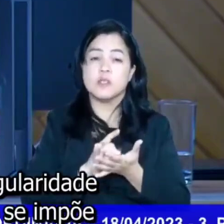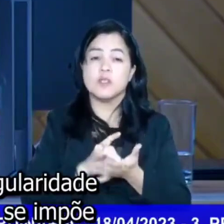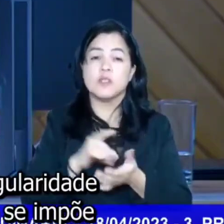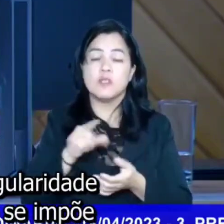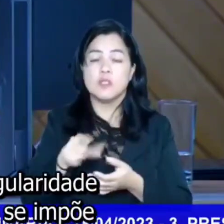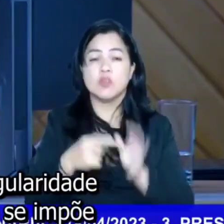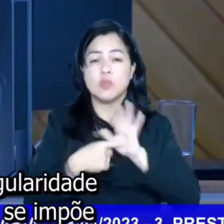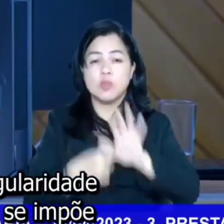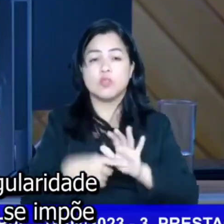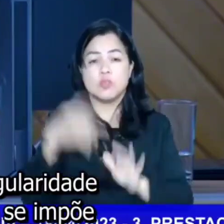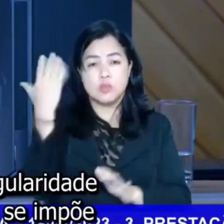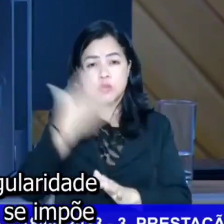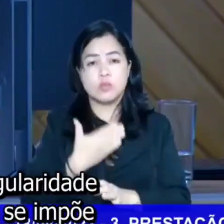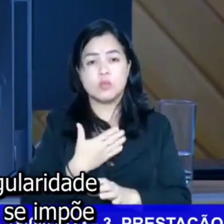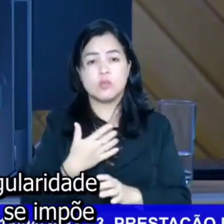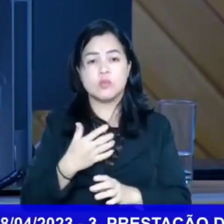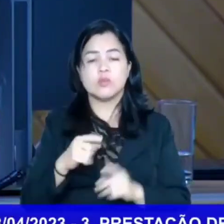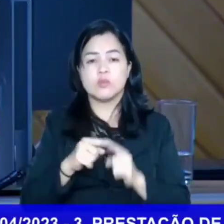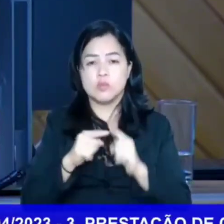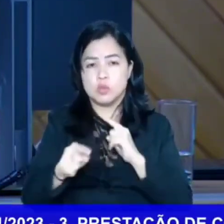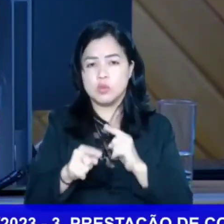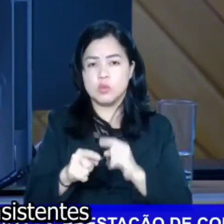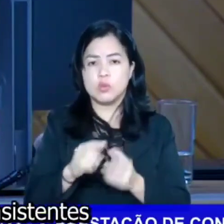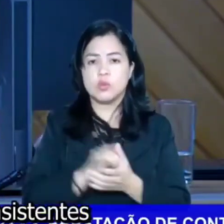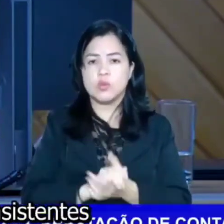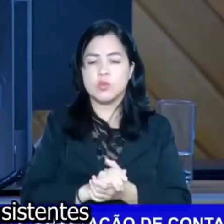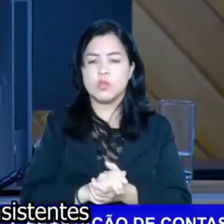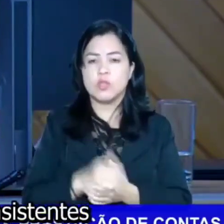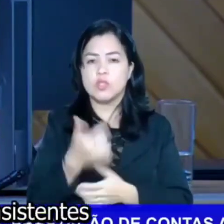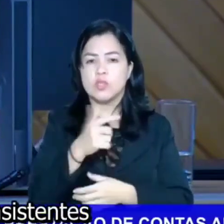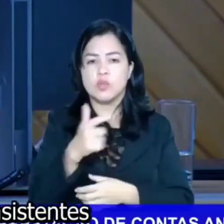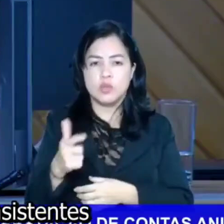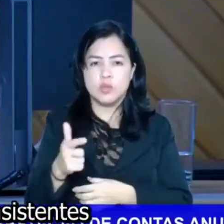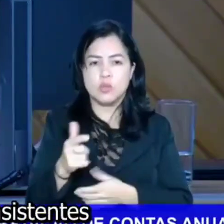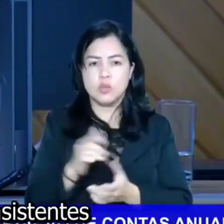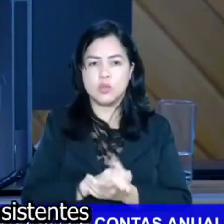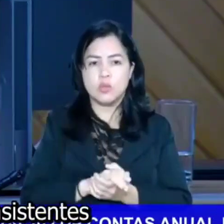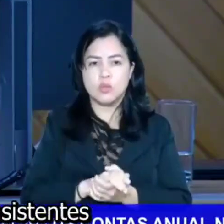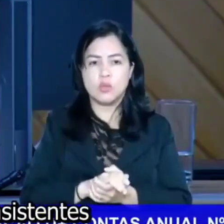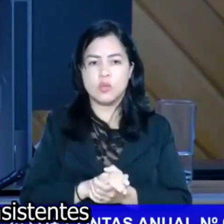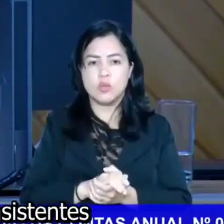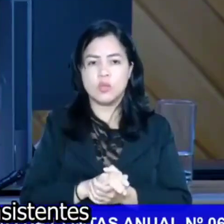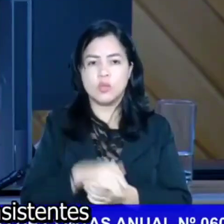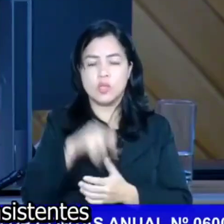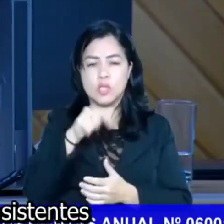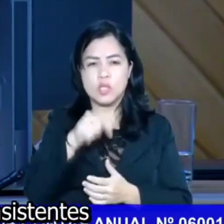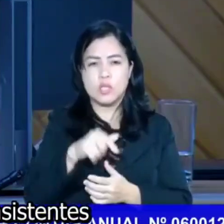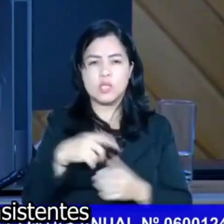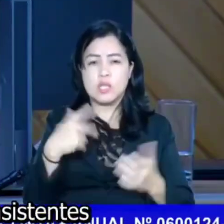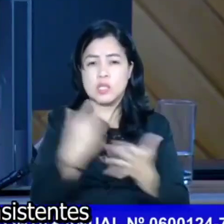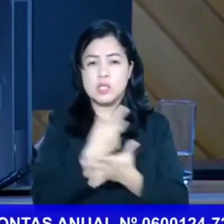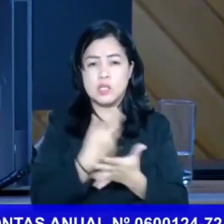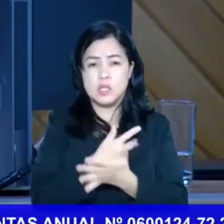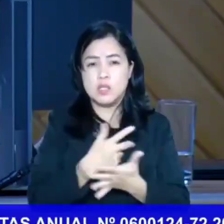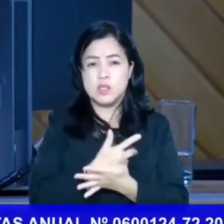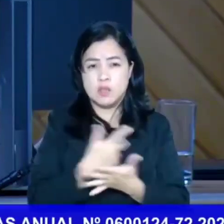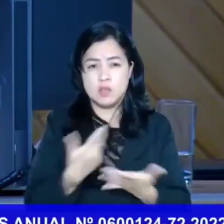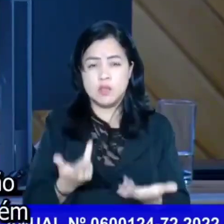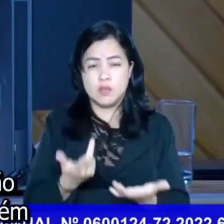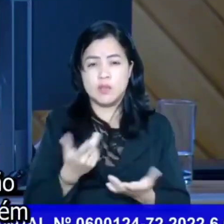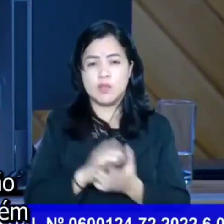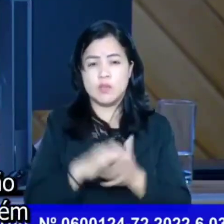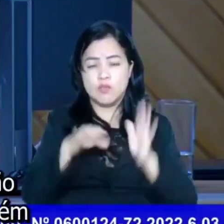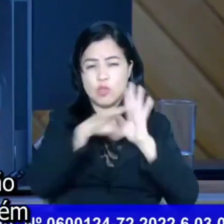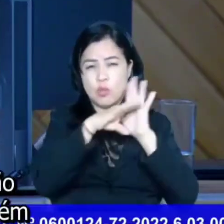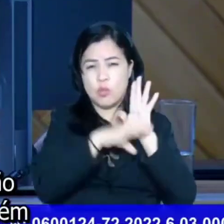a desaprovação medida que se impõe. Então, não obstante essas irregularidades consistentes